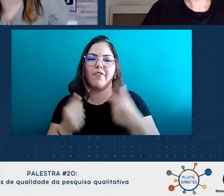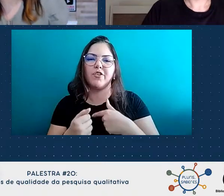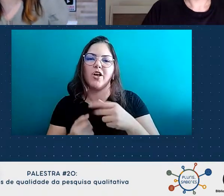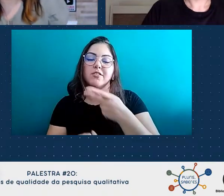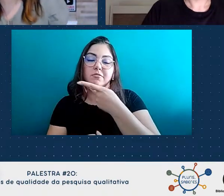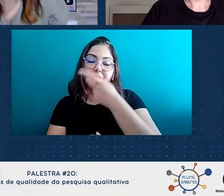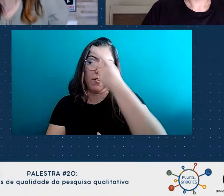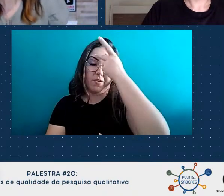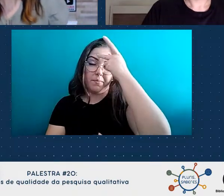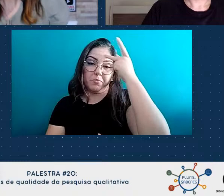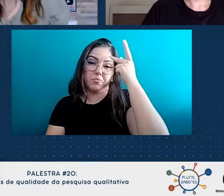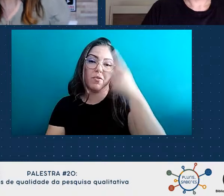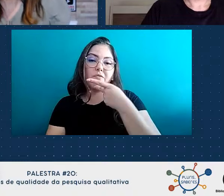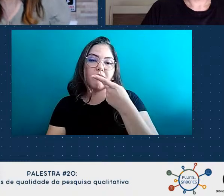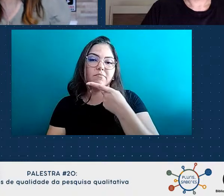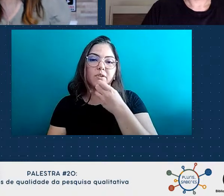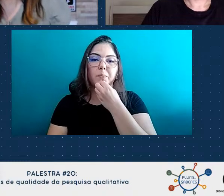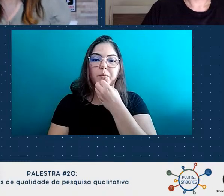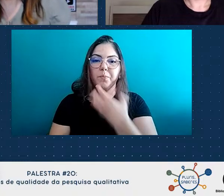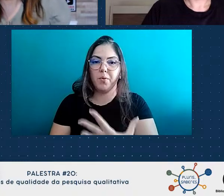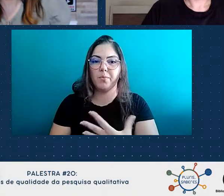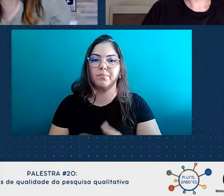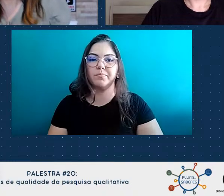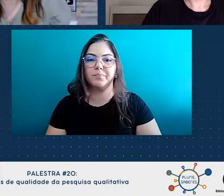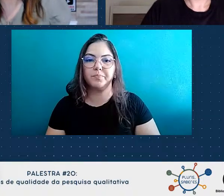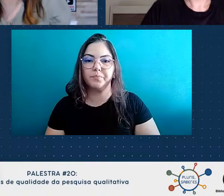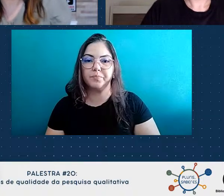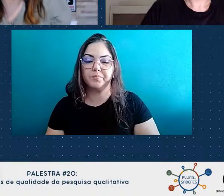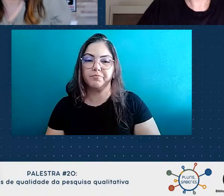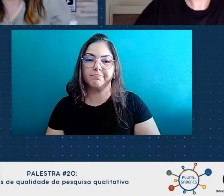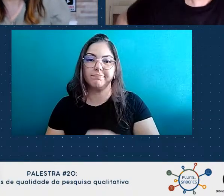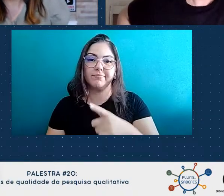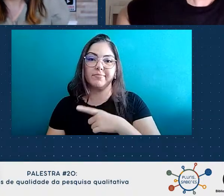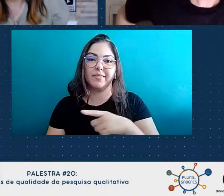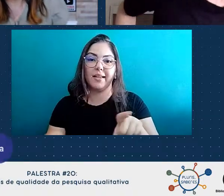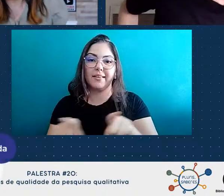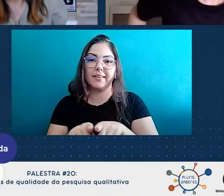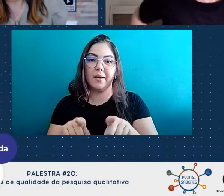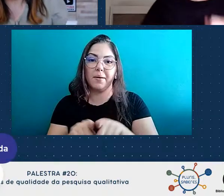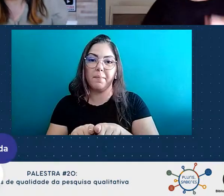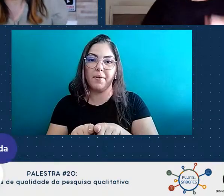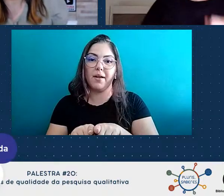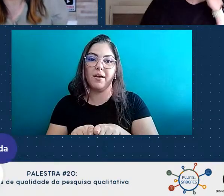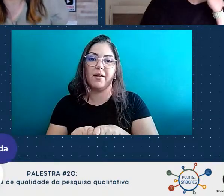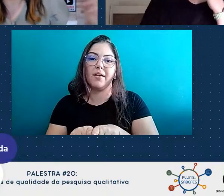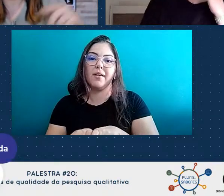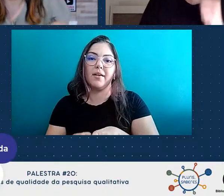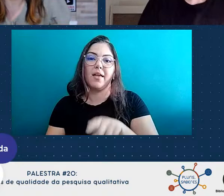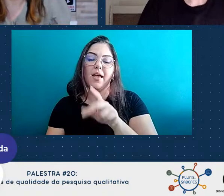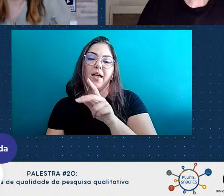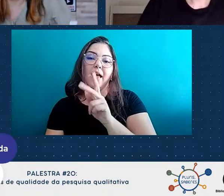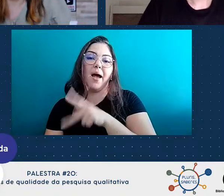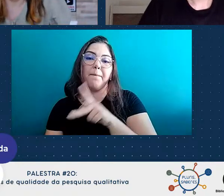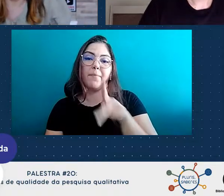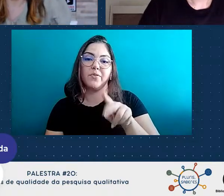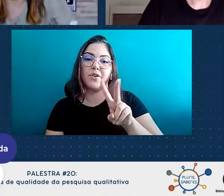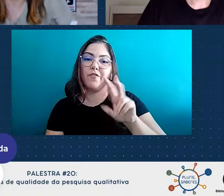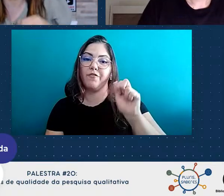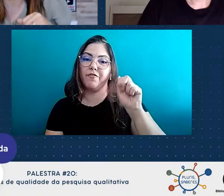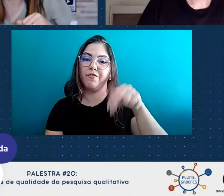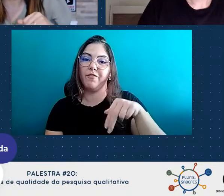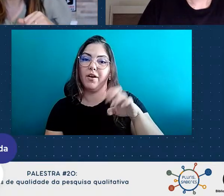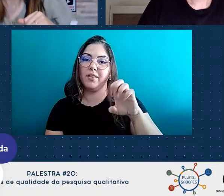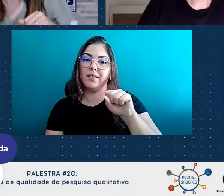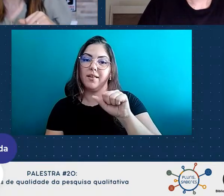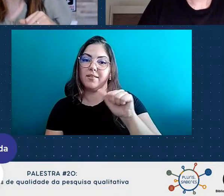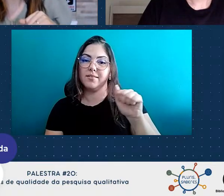aqui do professor. Temos também aqui a ilustre presença da professora Vanessa Barros. Vanessa Barros, ela esteve conosco ontem,